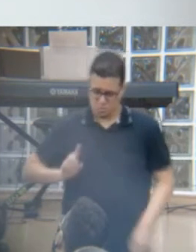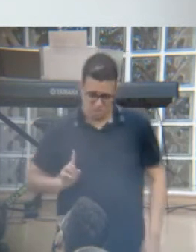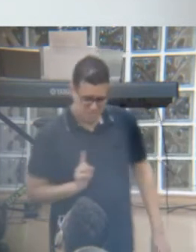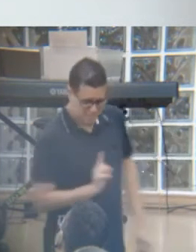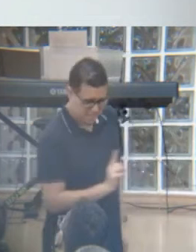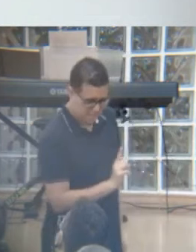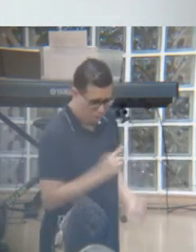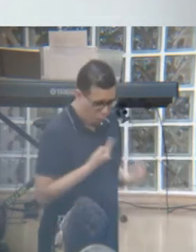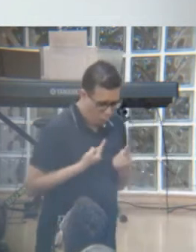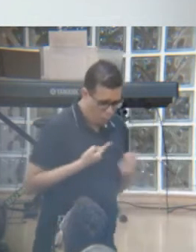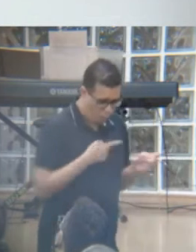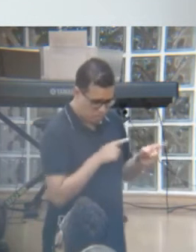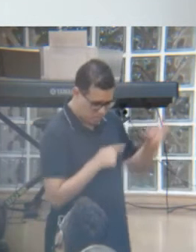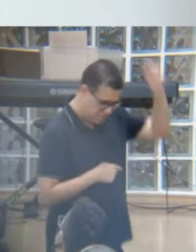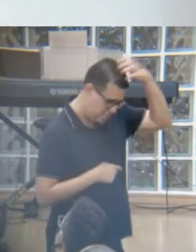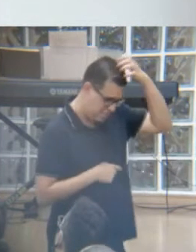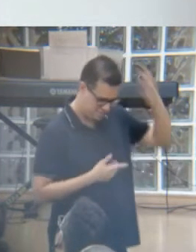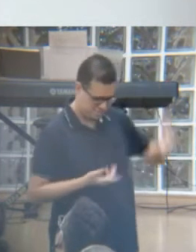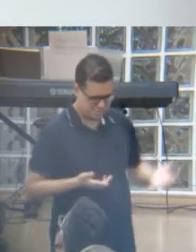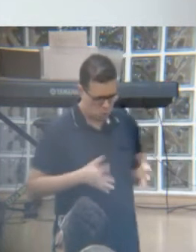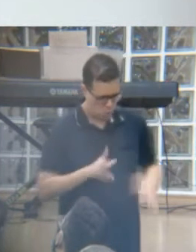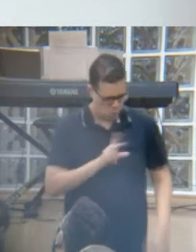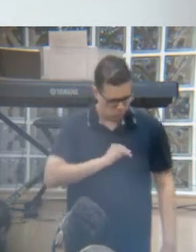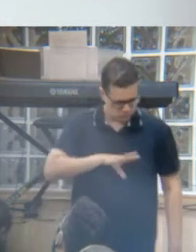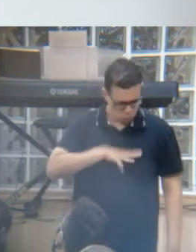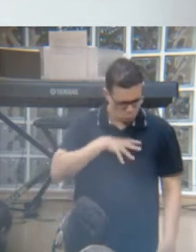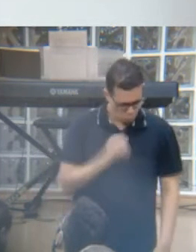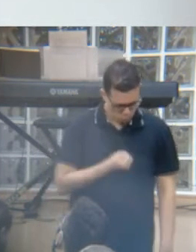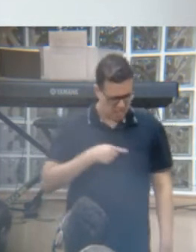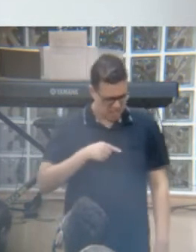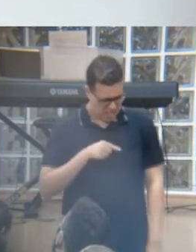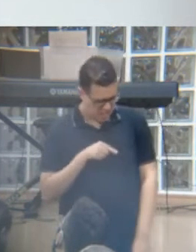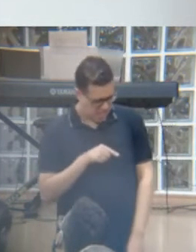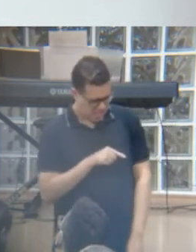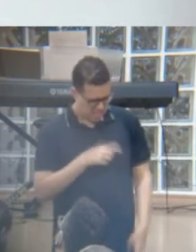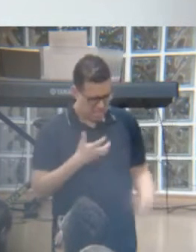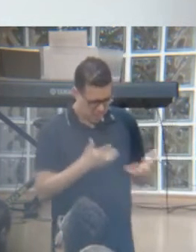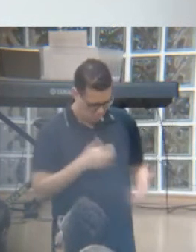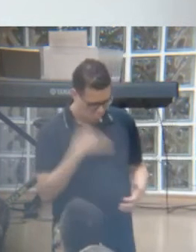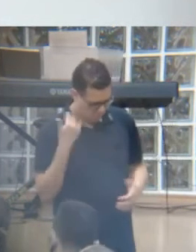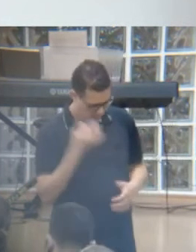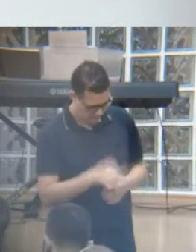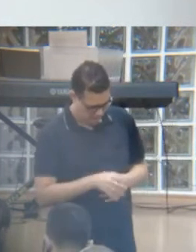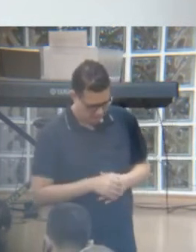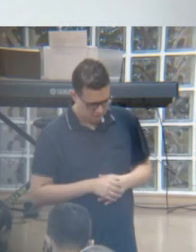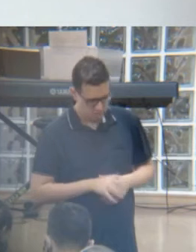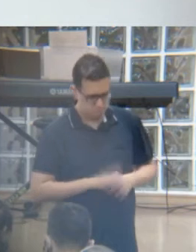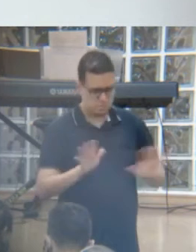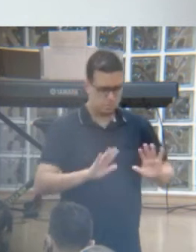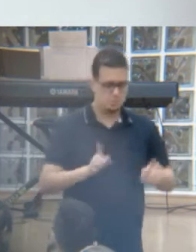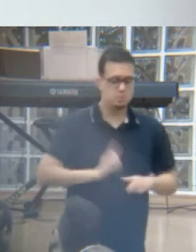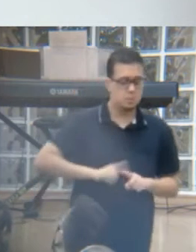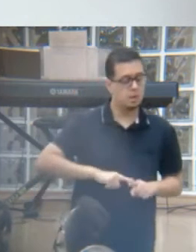própria vida. Por que ele age assim? Porque ele tem na sua mente, guardado,